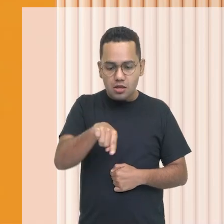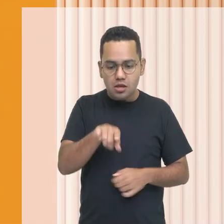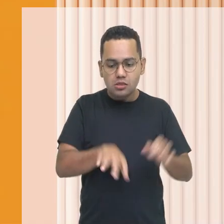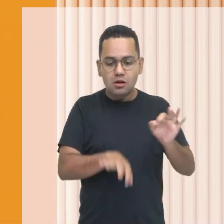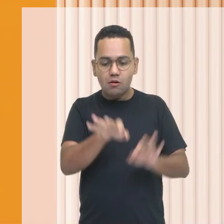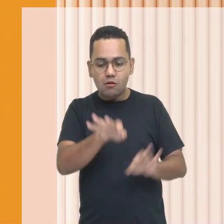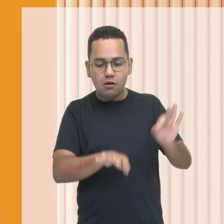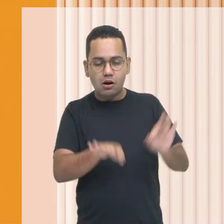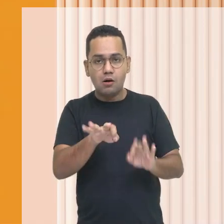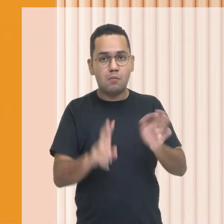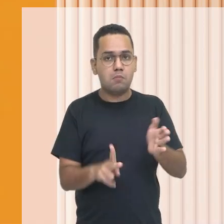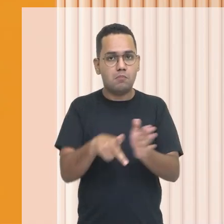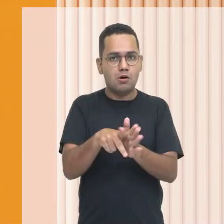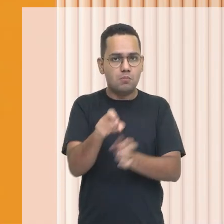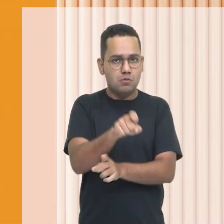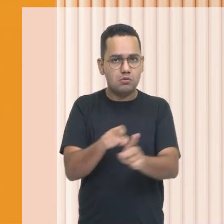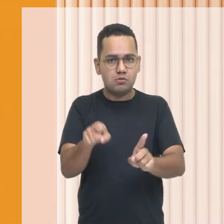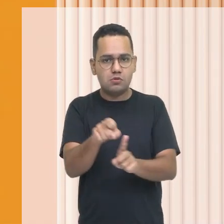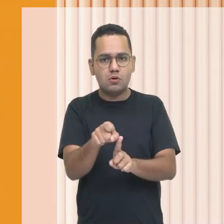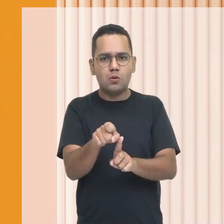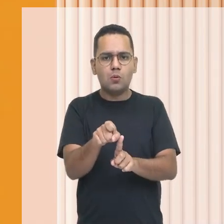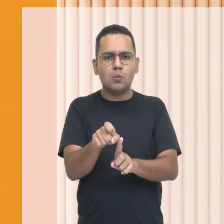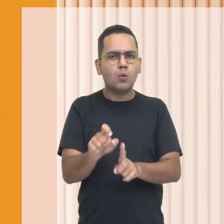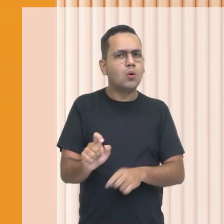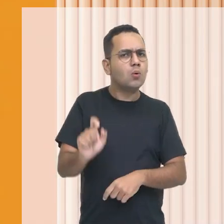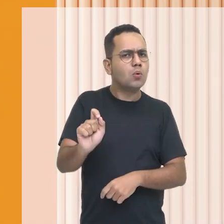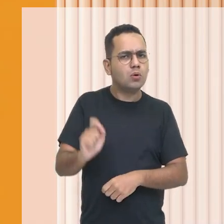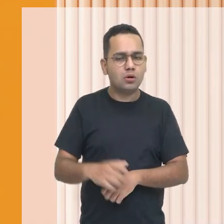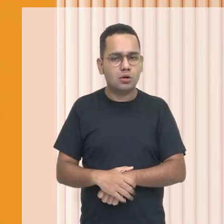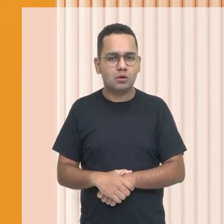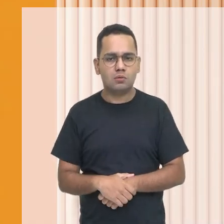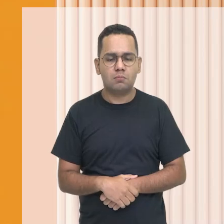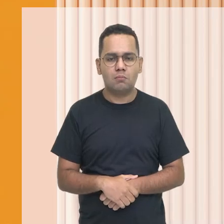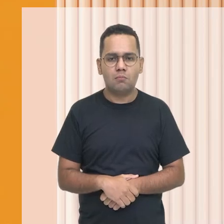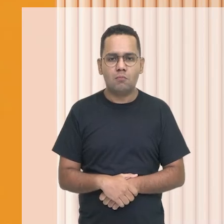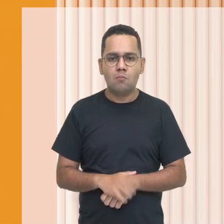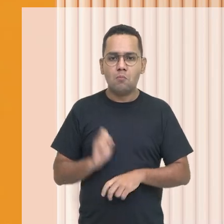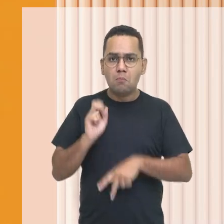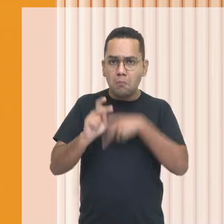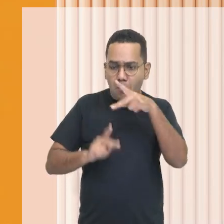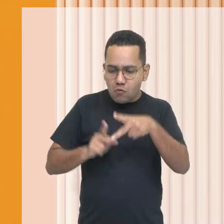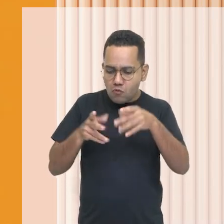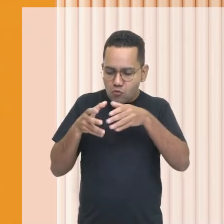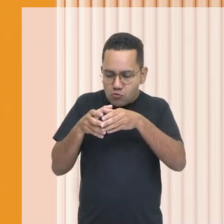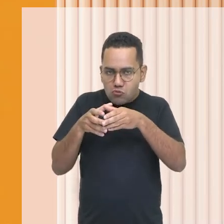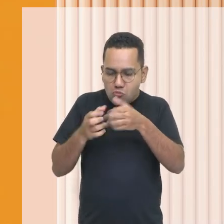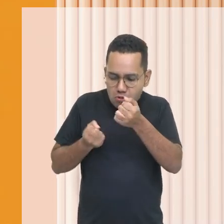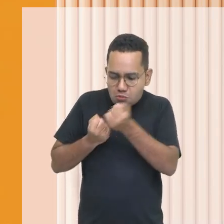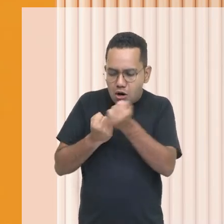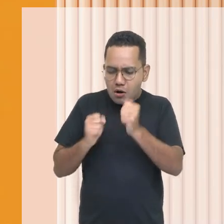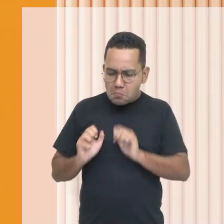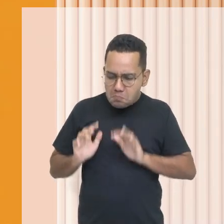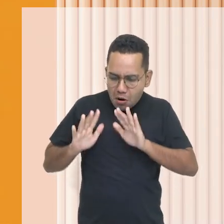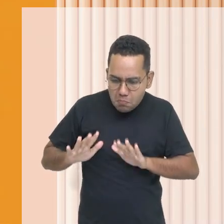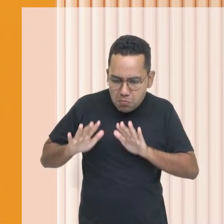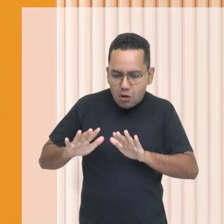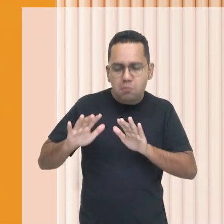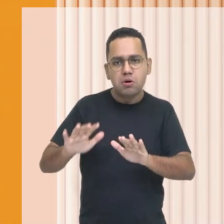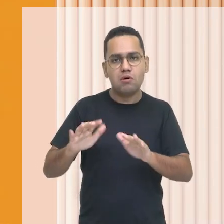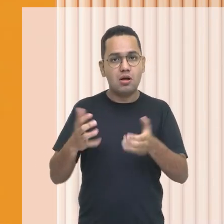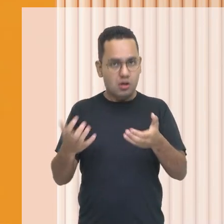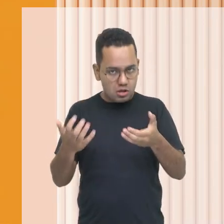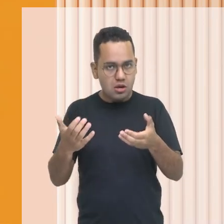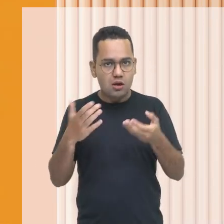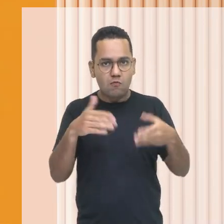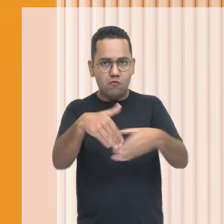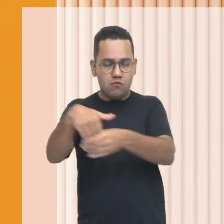em prol da luta, né, buscando a participação direta do povo na eleição do